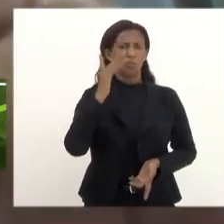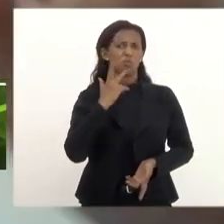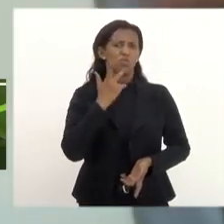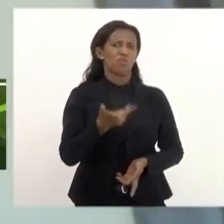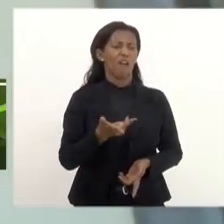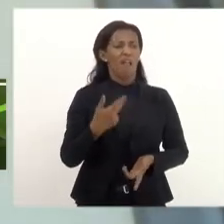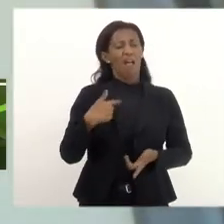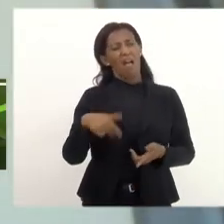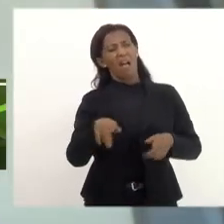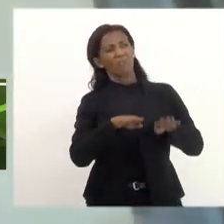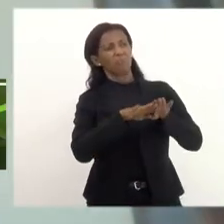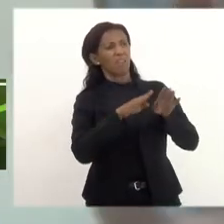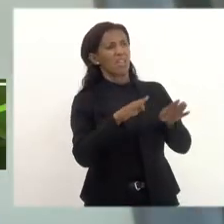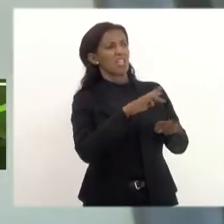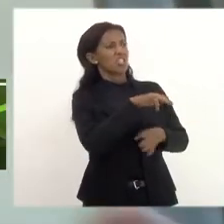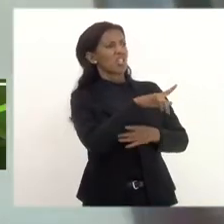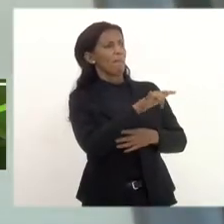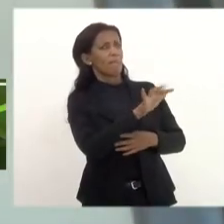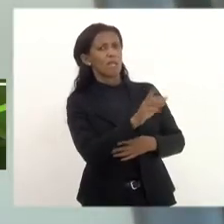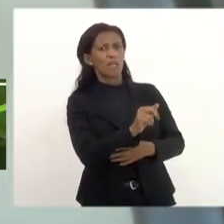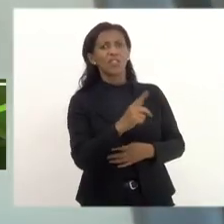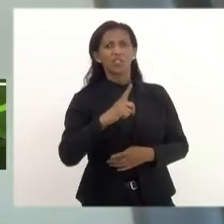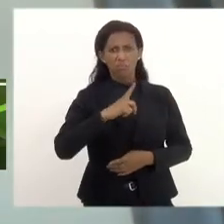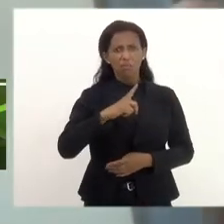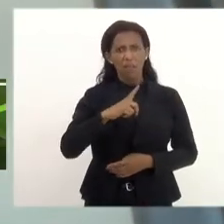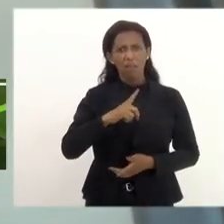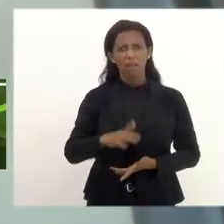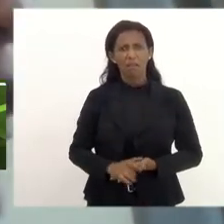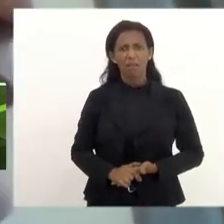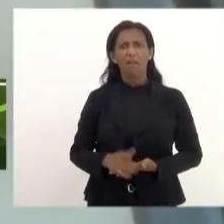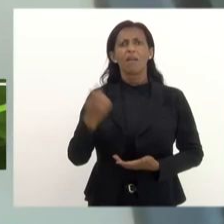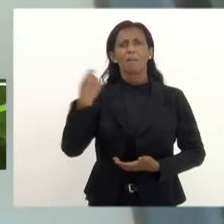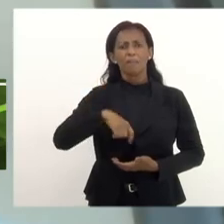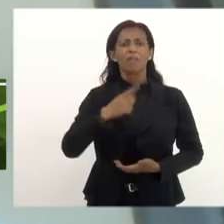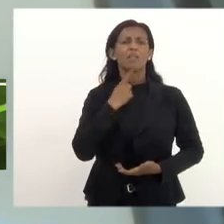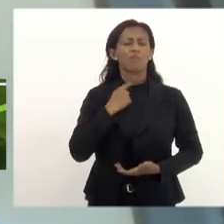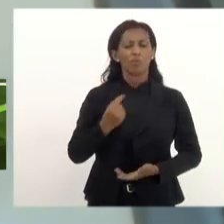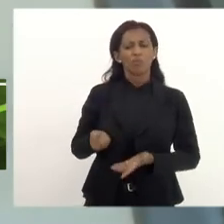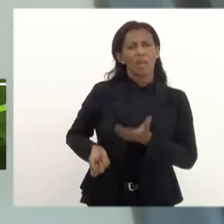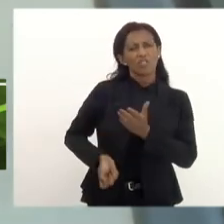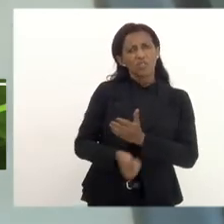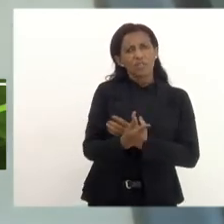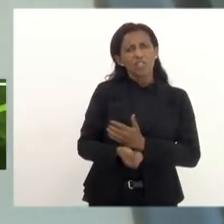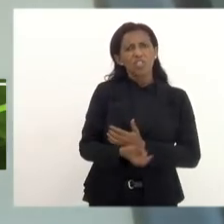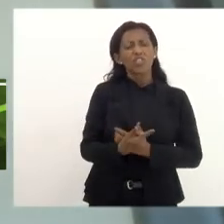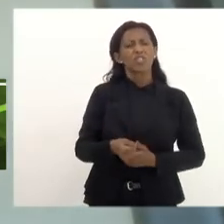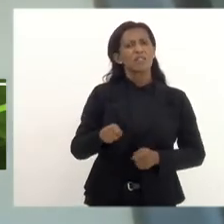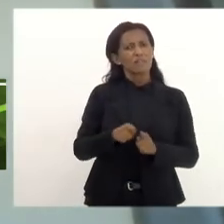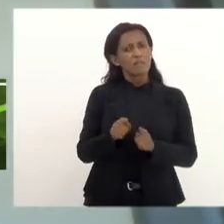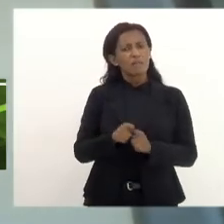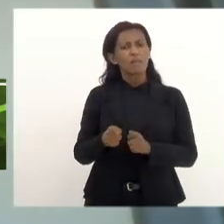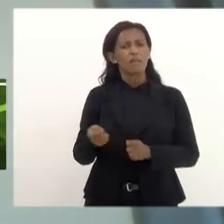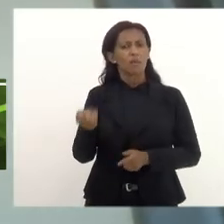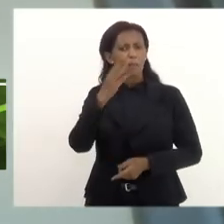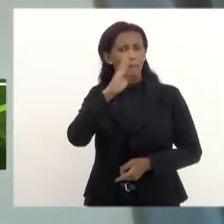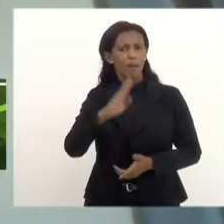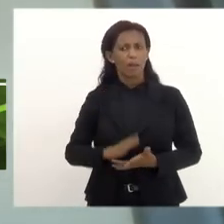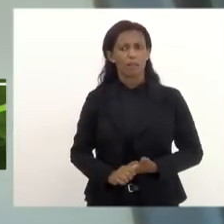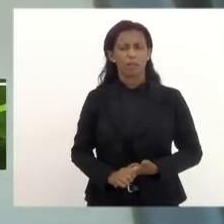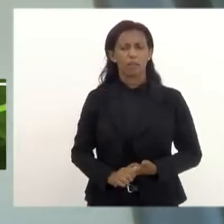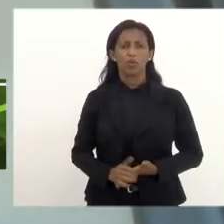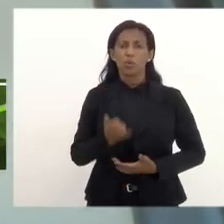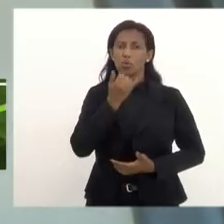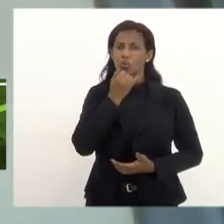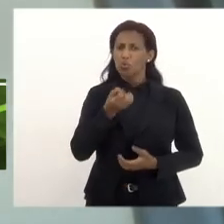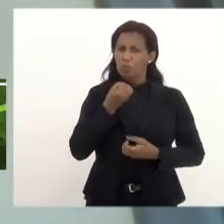não tem estabilidade, porque tem estabilidade, tem que ter vontade de investir no Brasil, deputado. Desculpa meu desabafo,